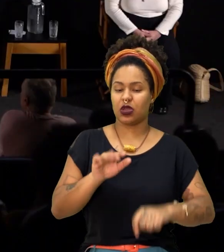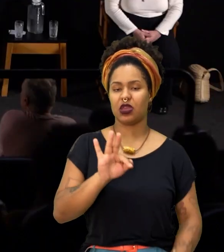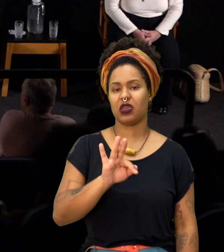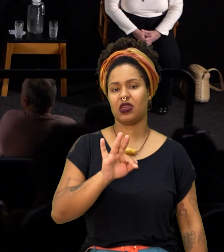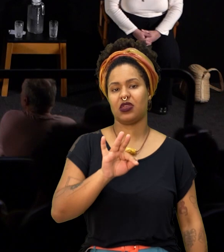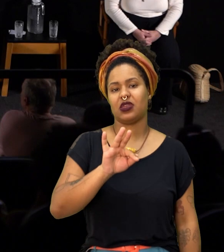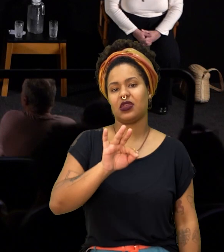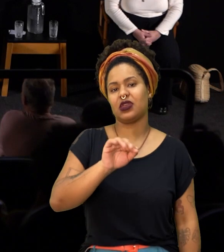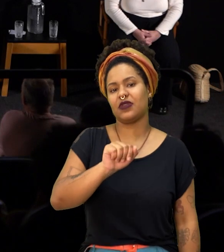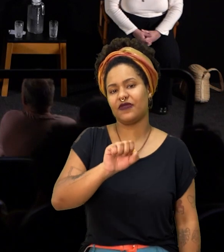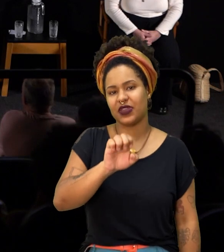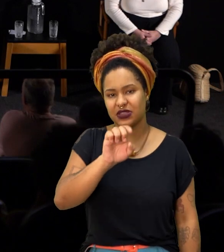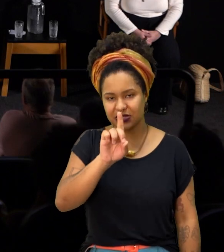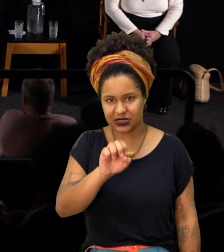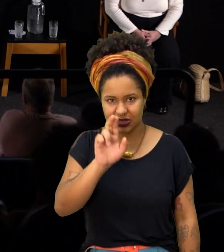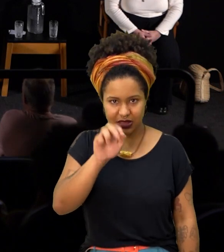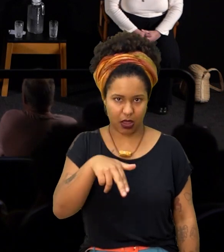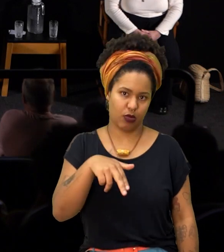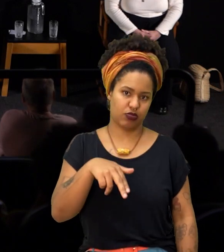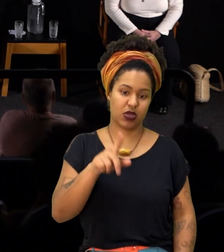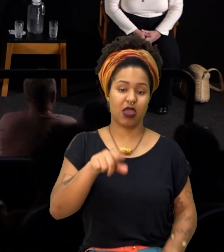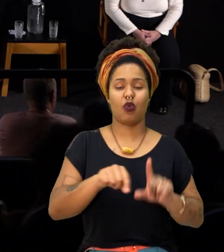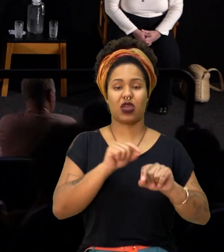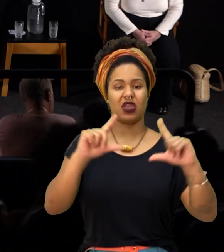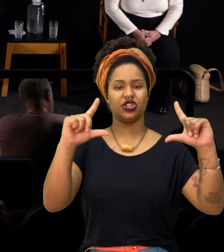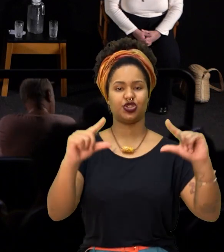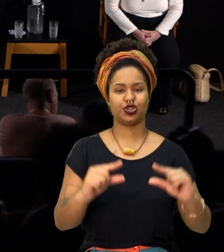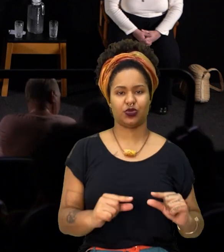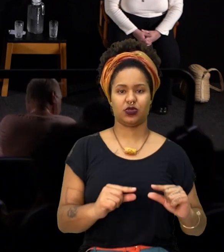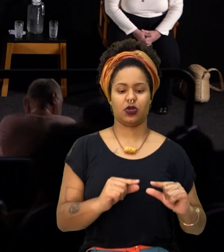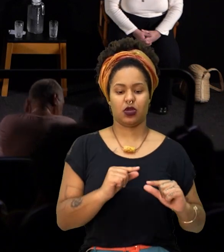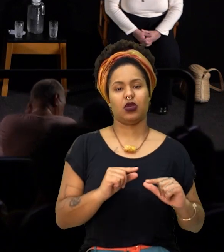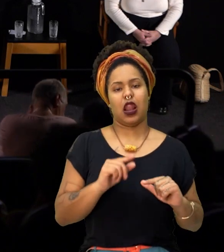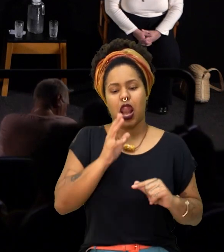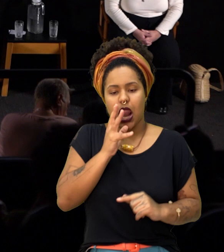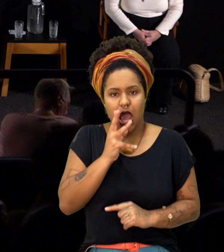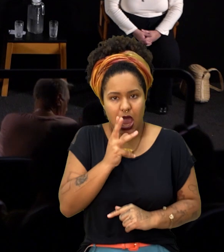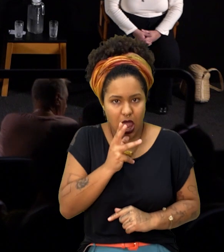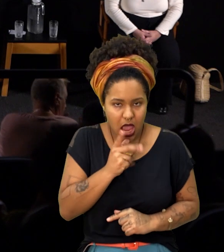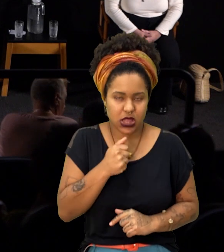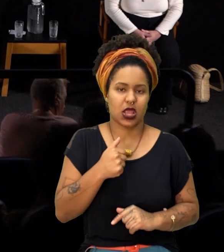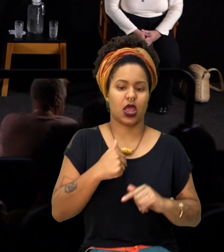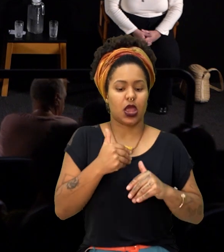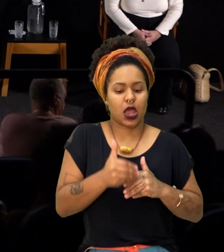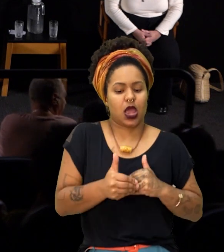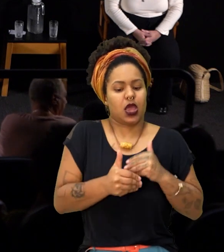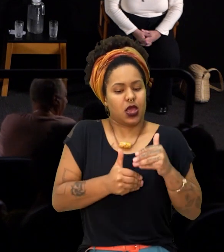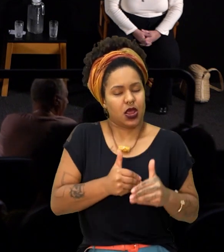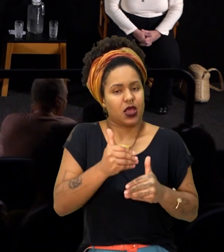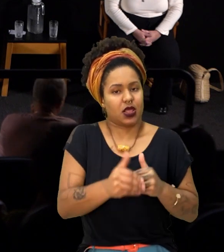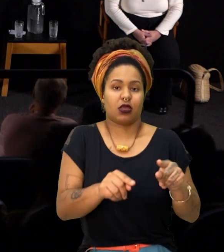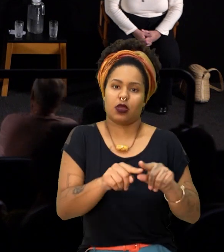é um phase out, é aquela coisa de redução lenta, gradual e segura, palavras que a gente conhece, pelo menos quem lutou contra